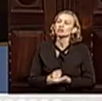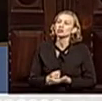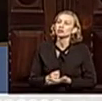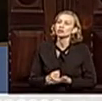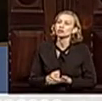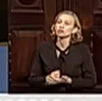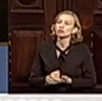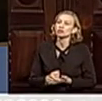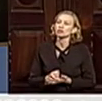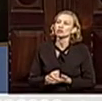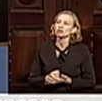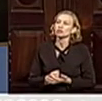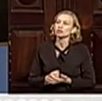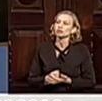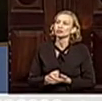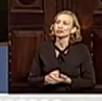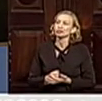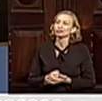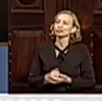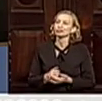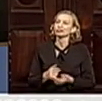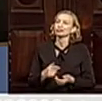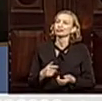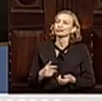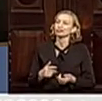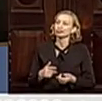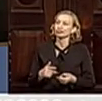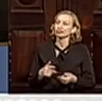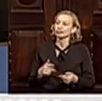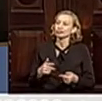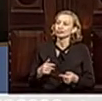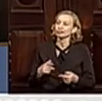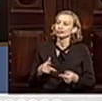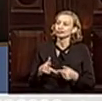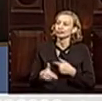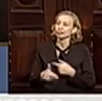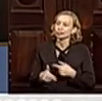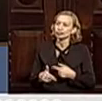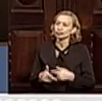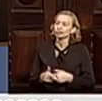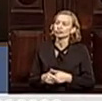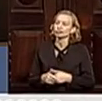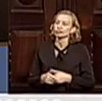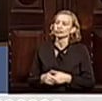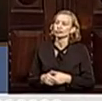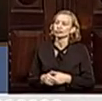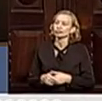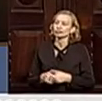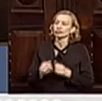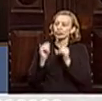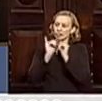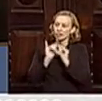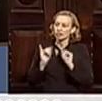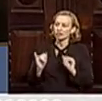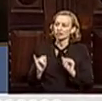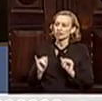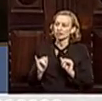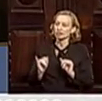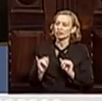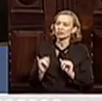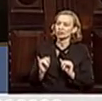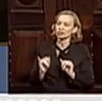com efetivo prejuízo à competitividade do certame, que resultou na declaração de sua